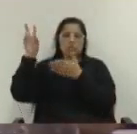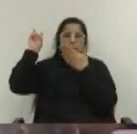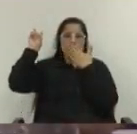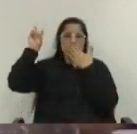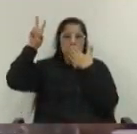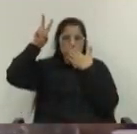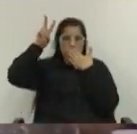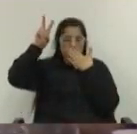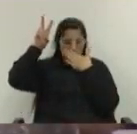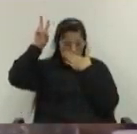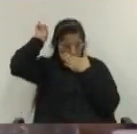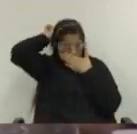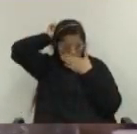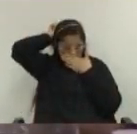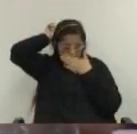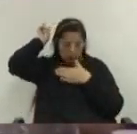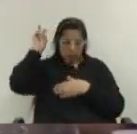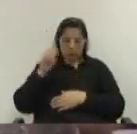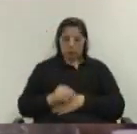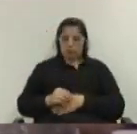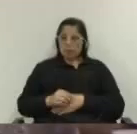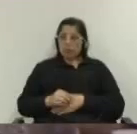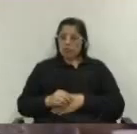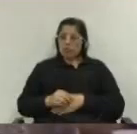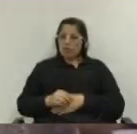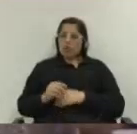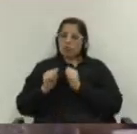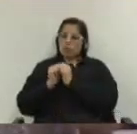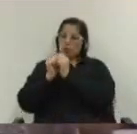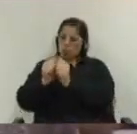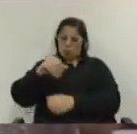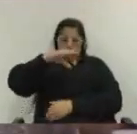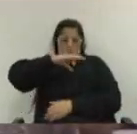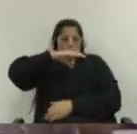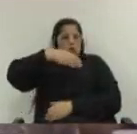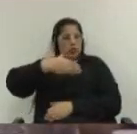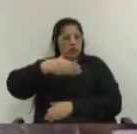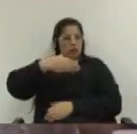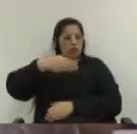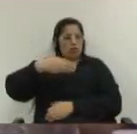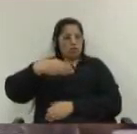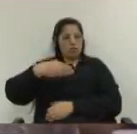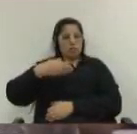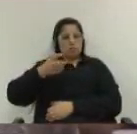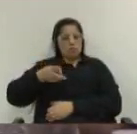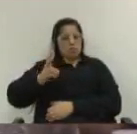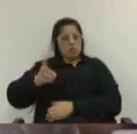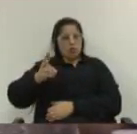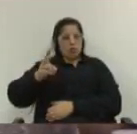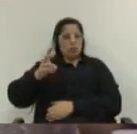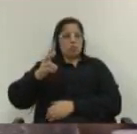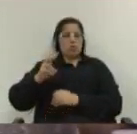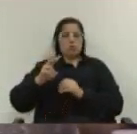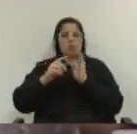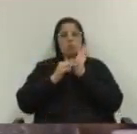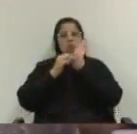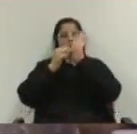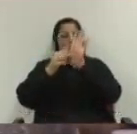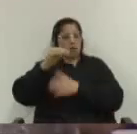com a bravura nas trincheiras paulistas. Depois disso, Maria Soldado ficou sendo um símbolo de